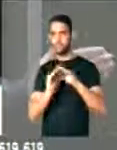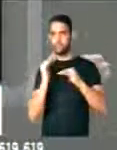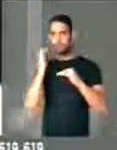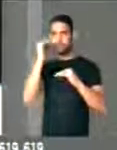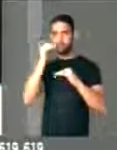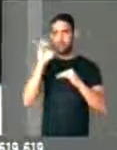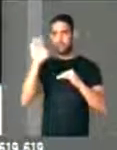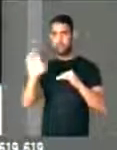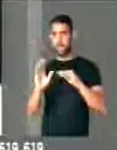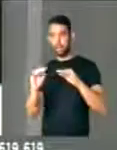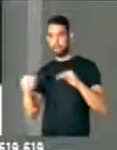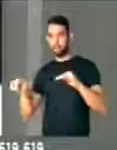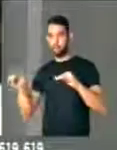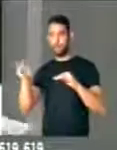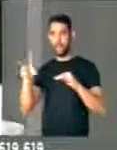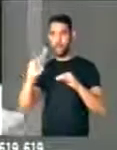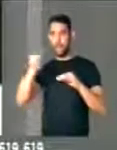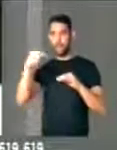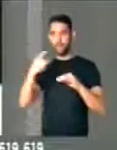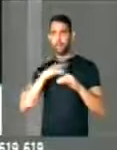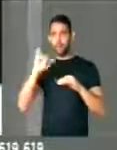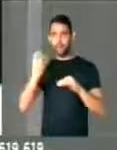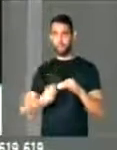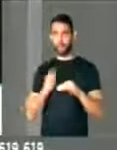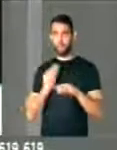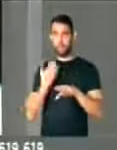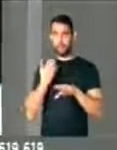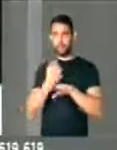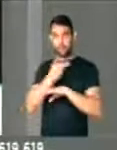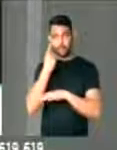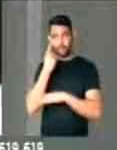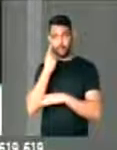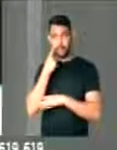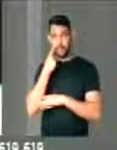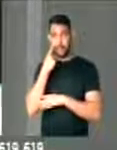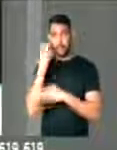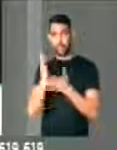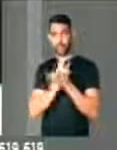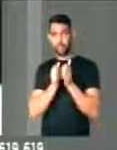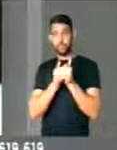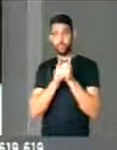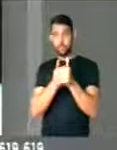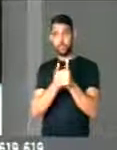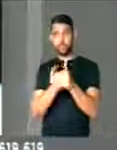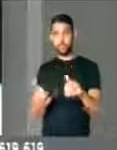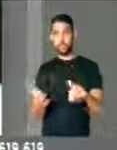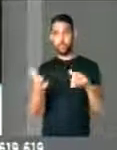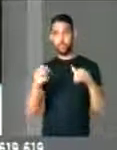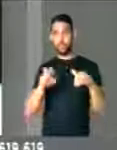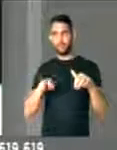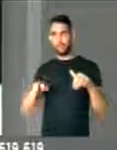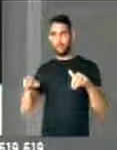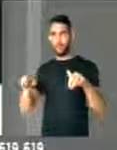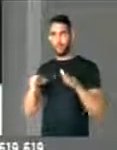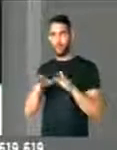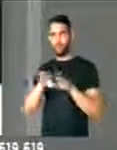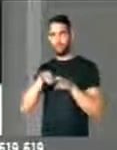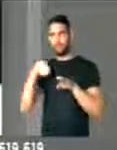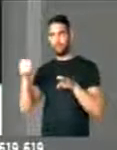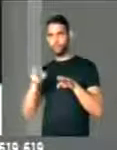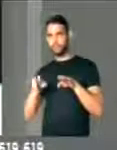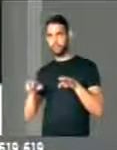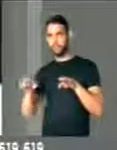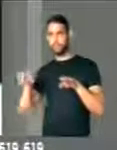superior à esquerda. E depois que eu tive a oportunidade de ver, ao lado do Congresso Nacional, na pista superior